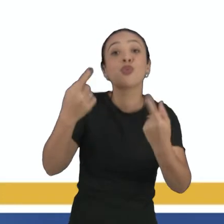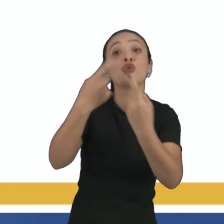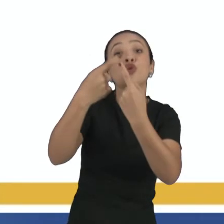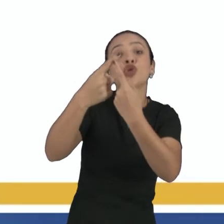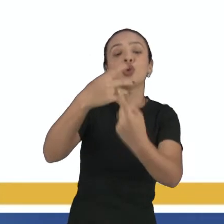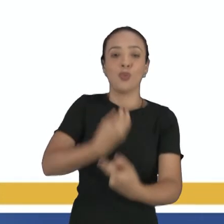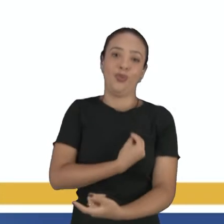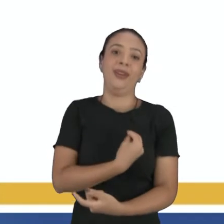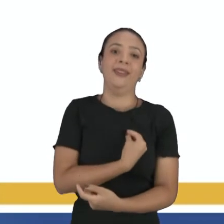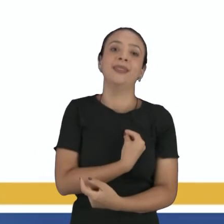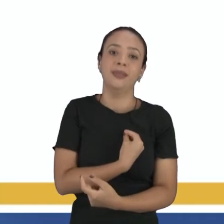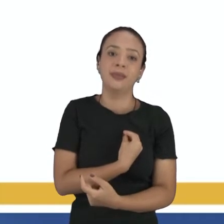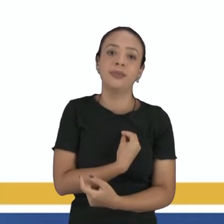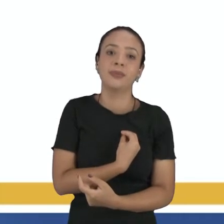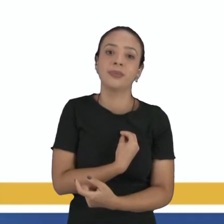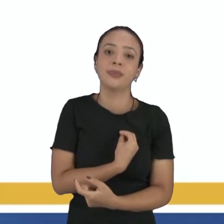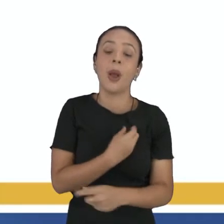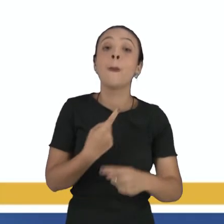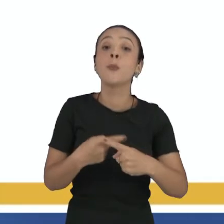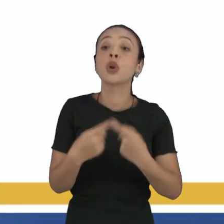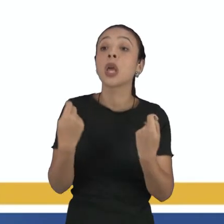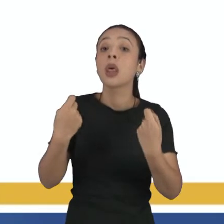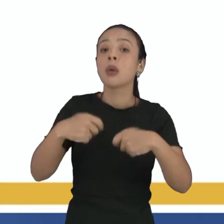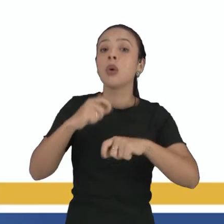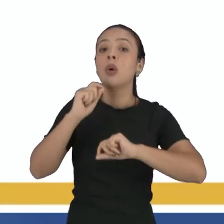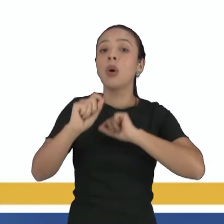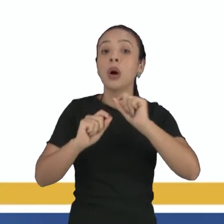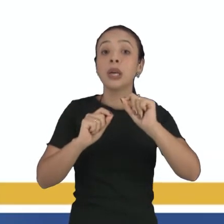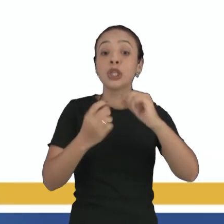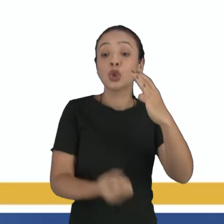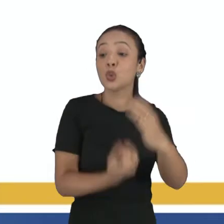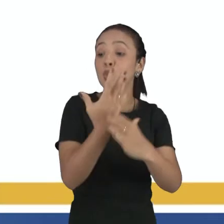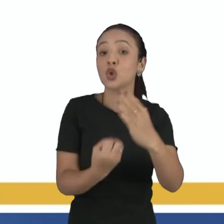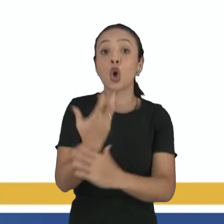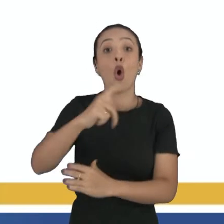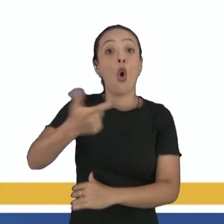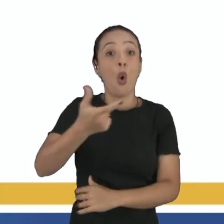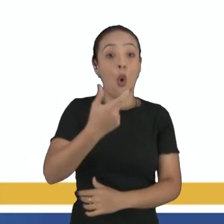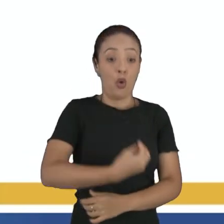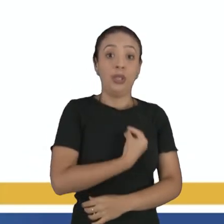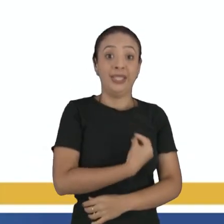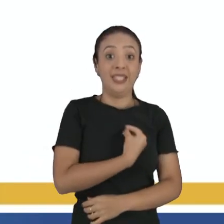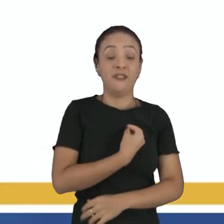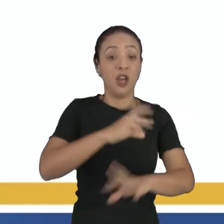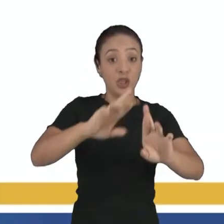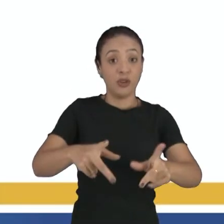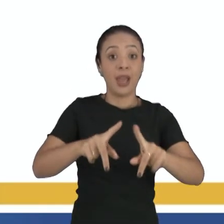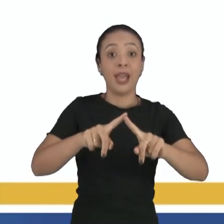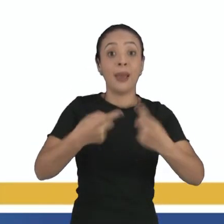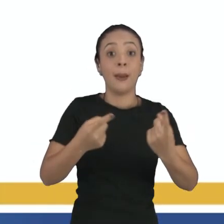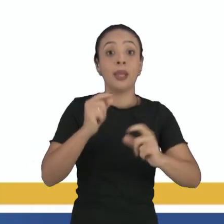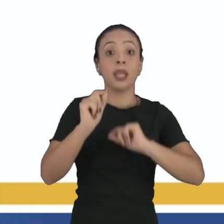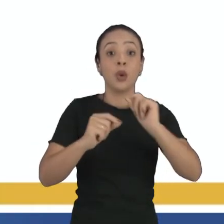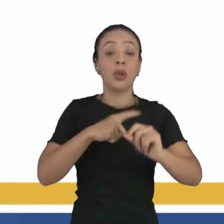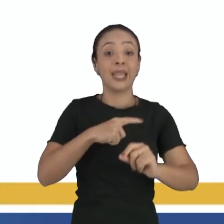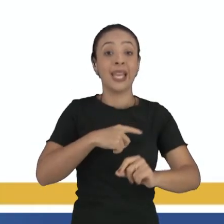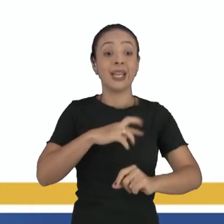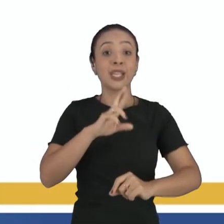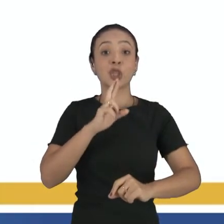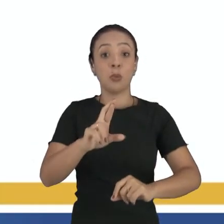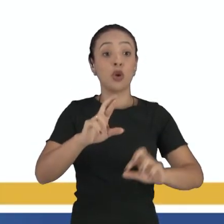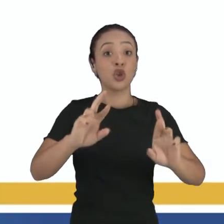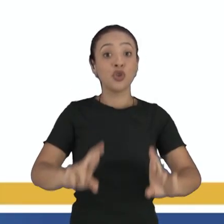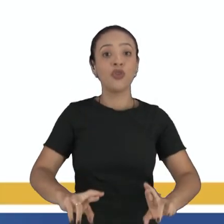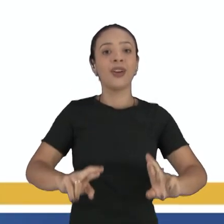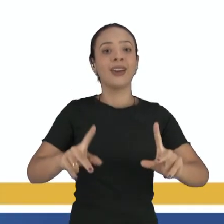Ela permite que você forme indivíduos que são diferentes e que vão responder de maneiras diferentes a